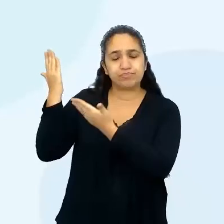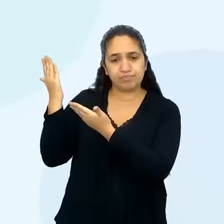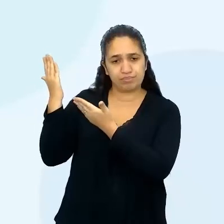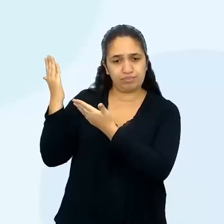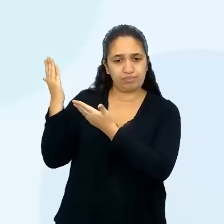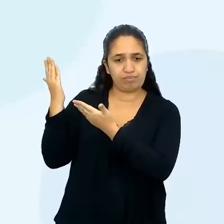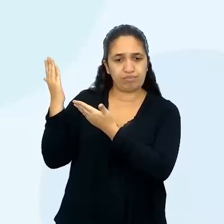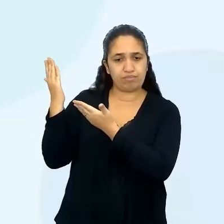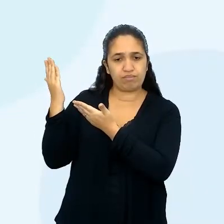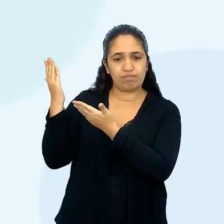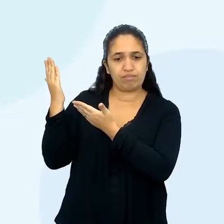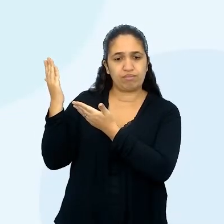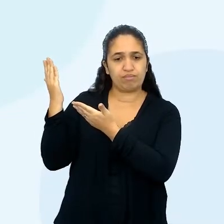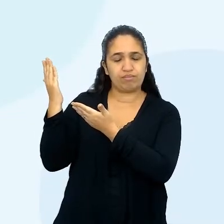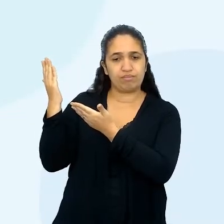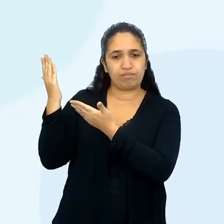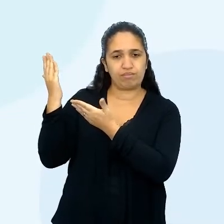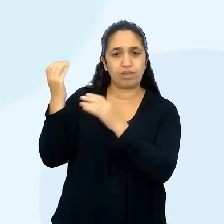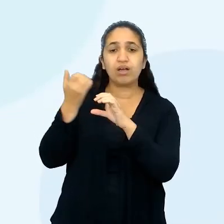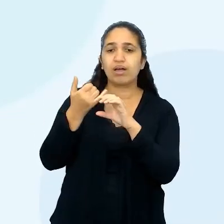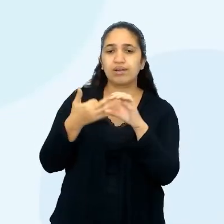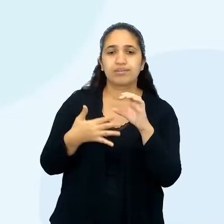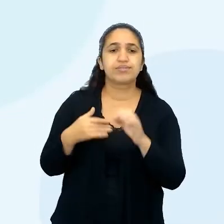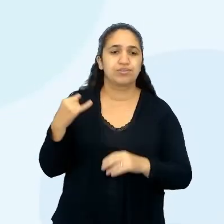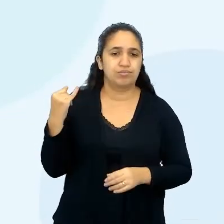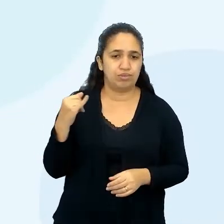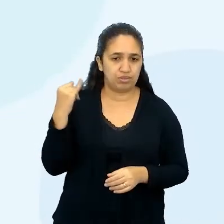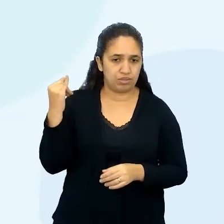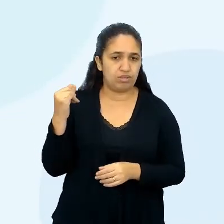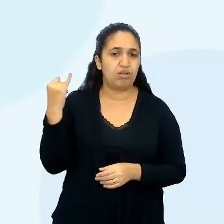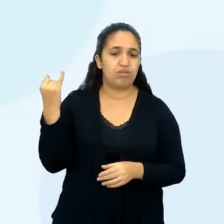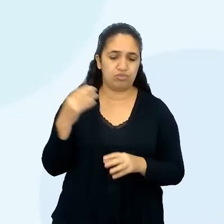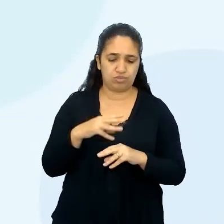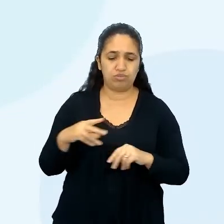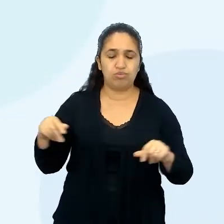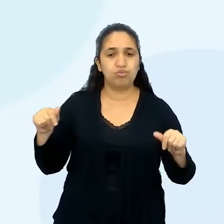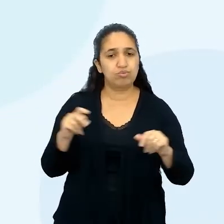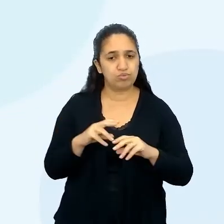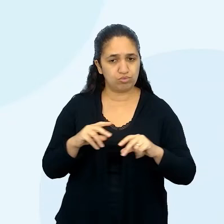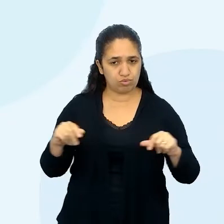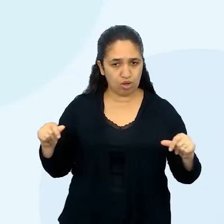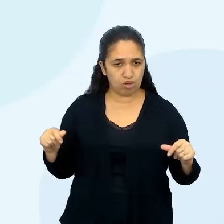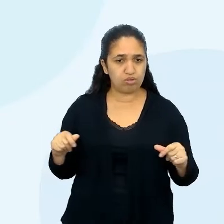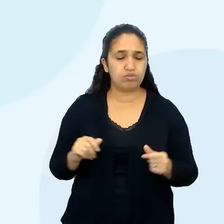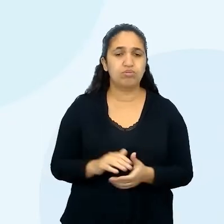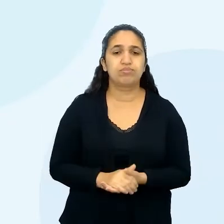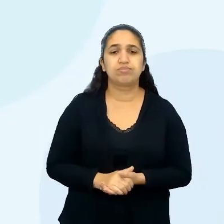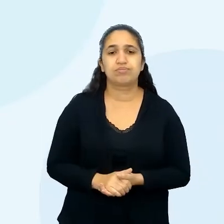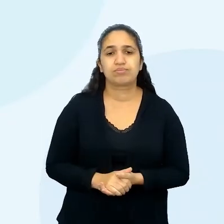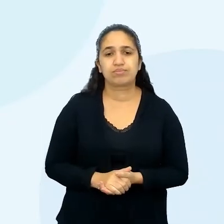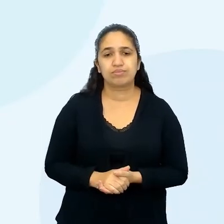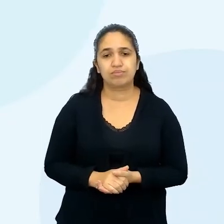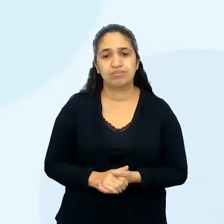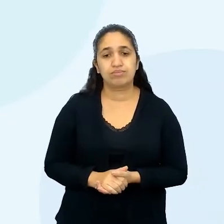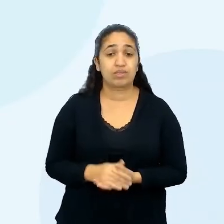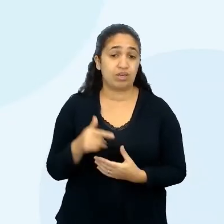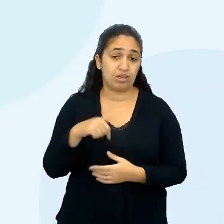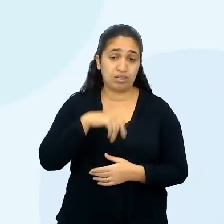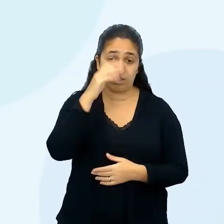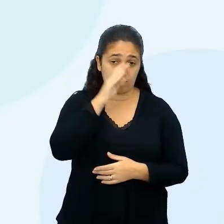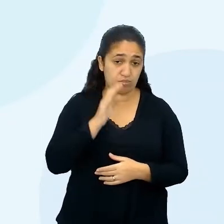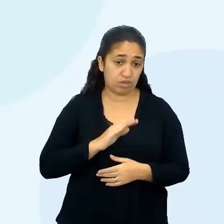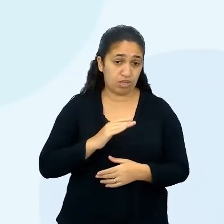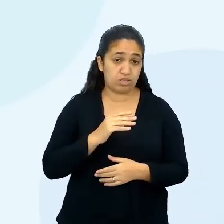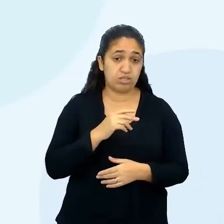característica aí, um componente muito importante aí dos solos, né, que são trabalhados aqui, tanto no Brasil como em